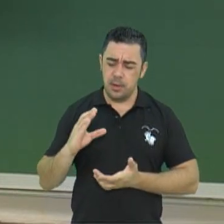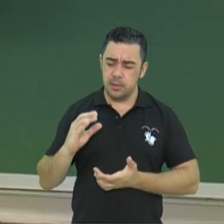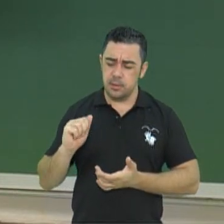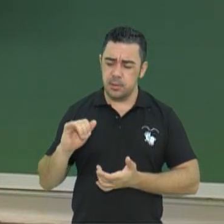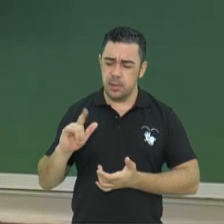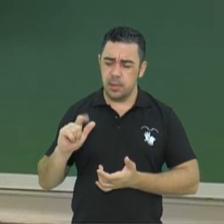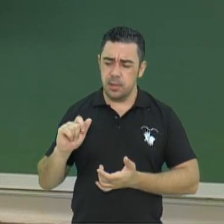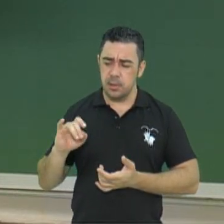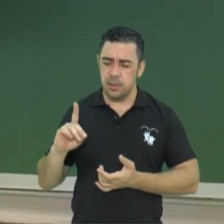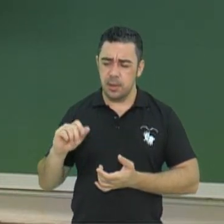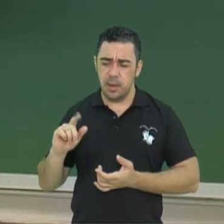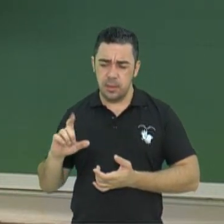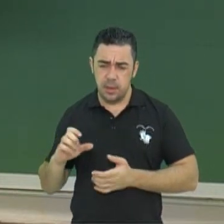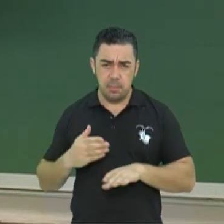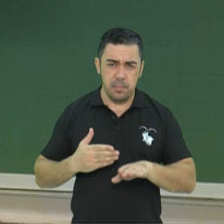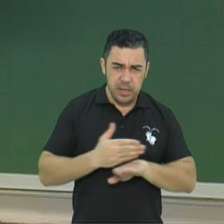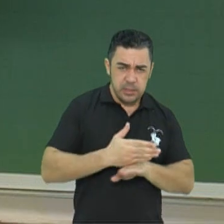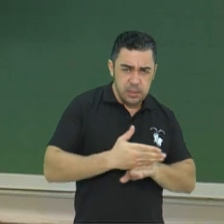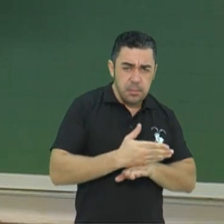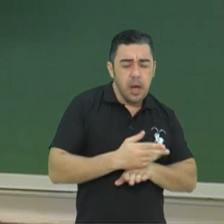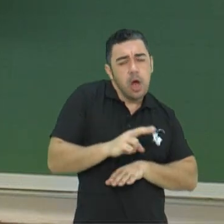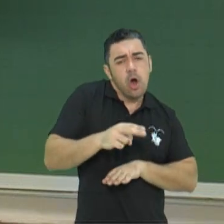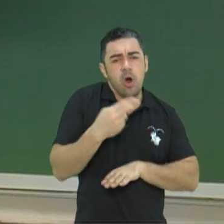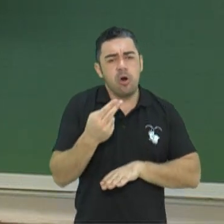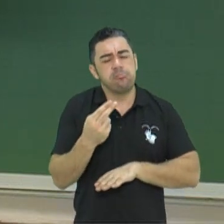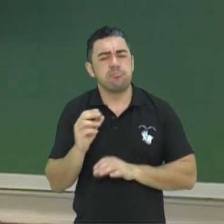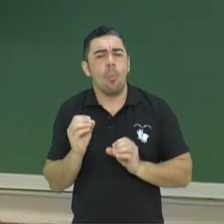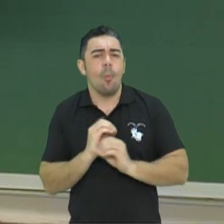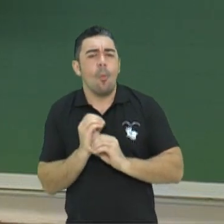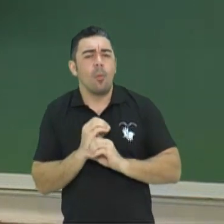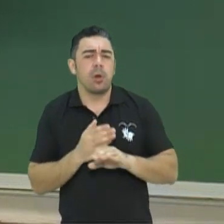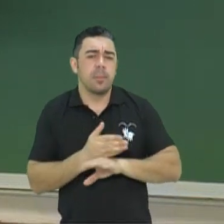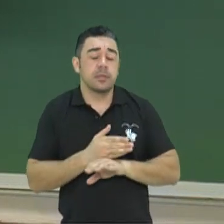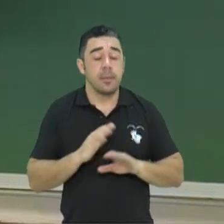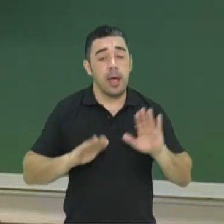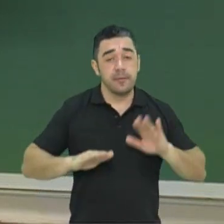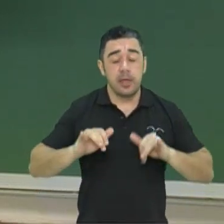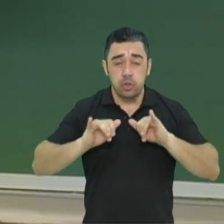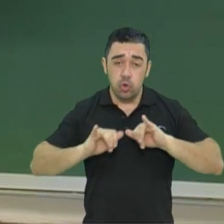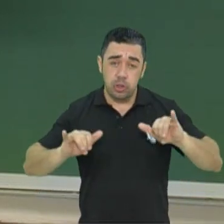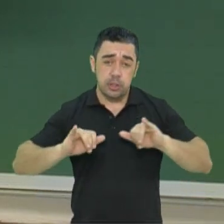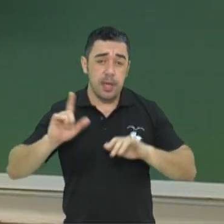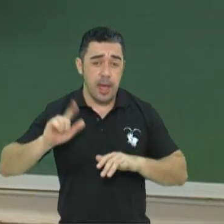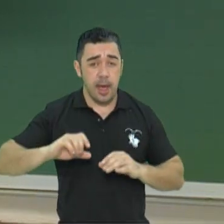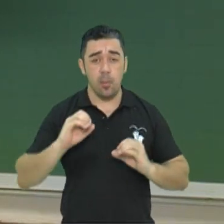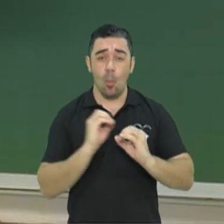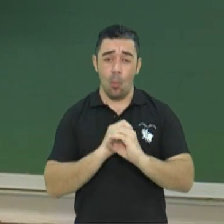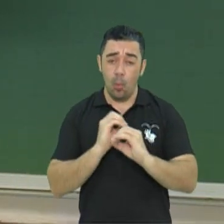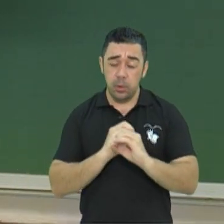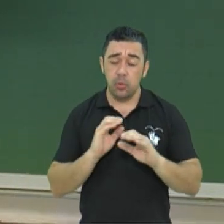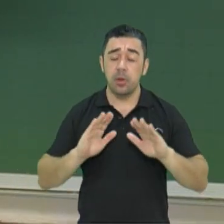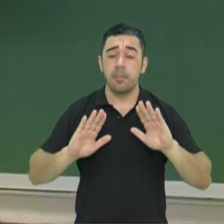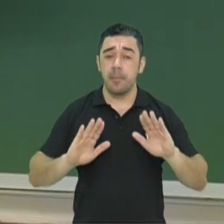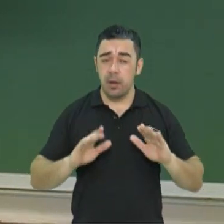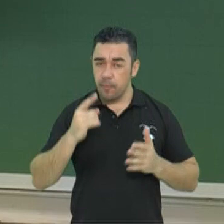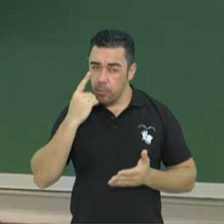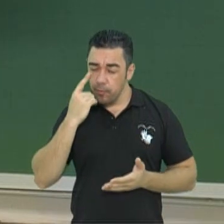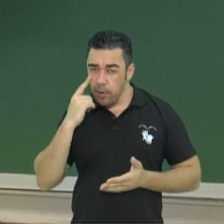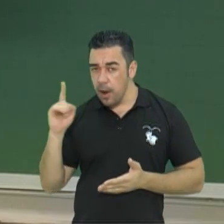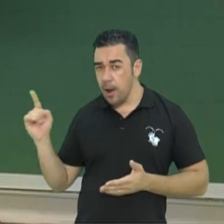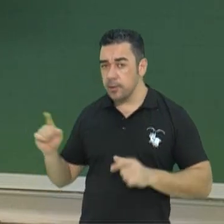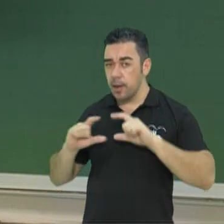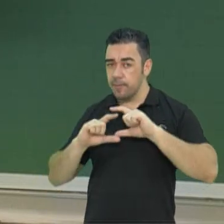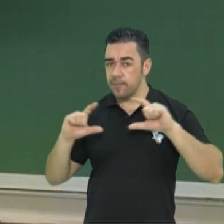uma neutralidade? Geralmente, a notícia procura ser neutra, mas vamos observar se nessa notícia